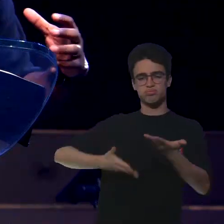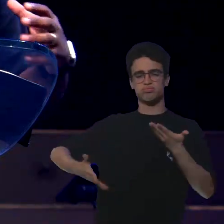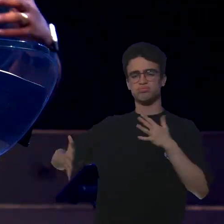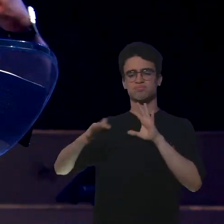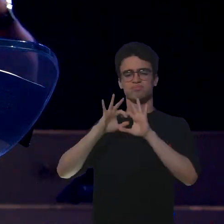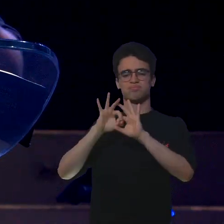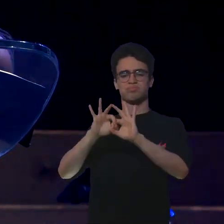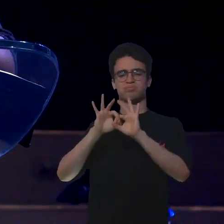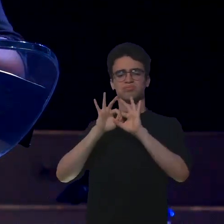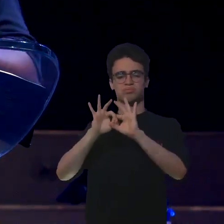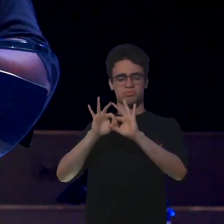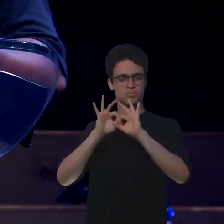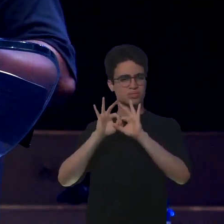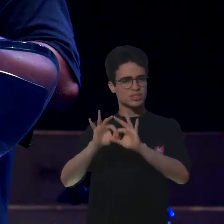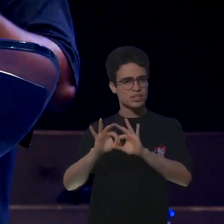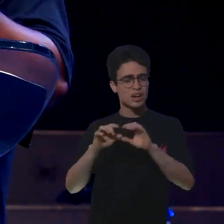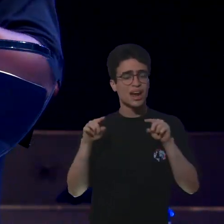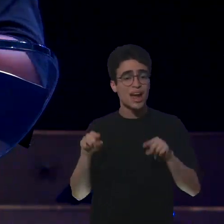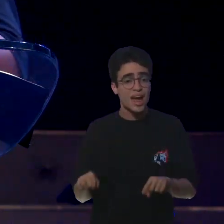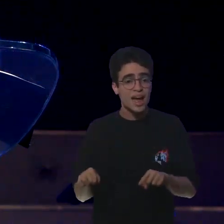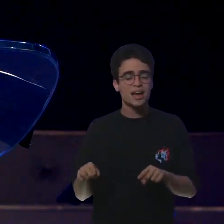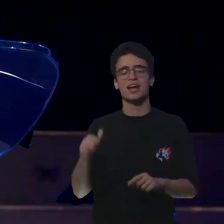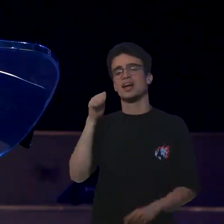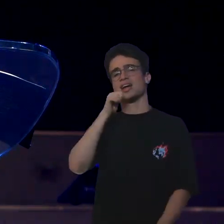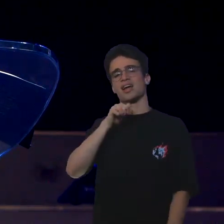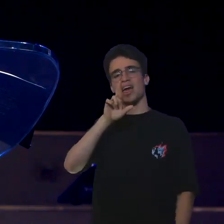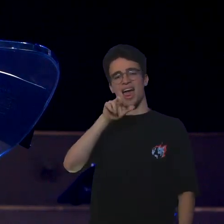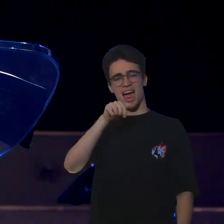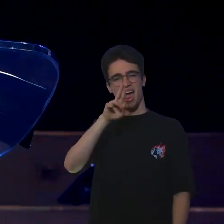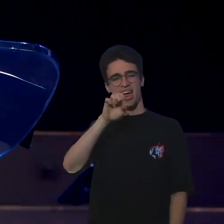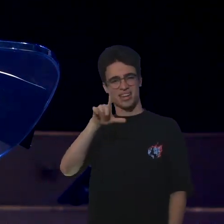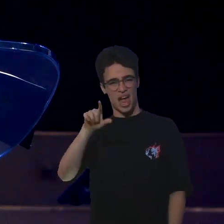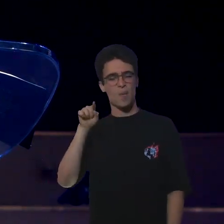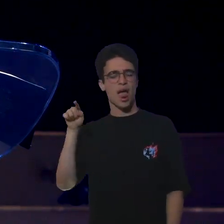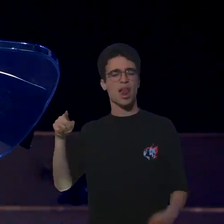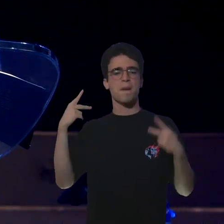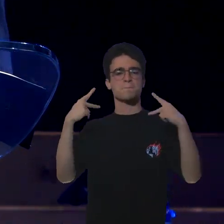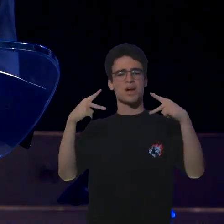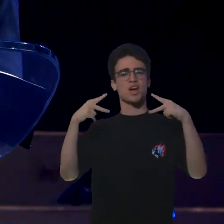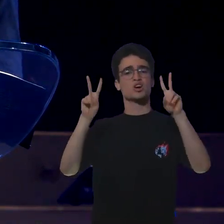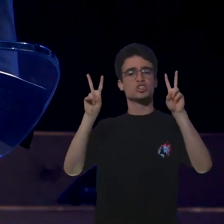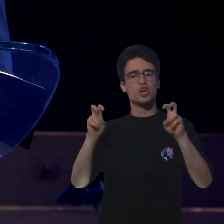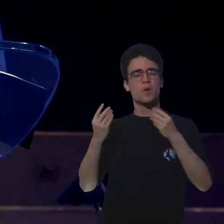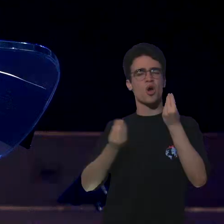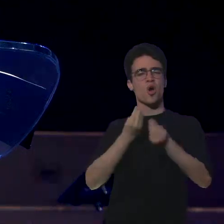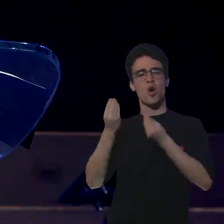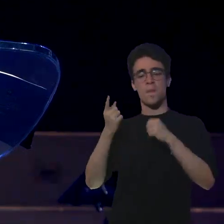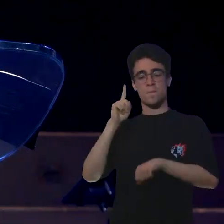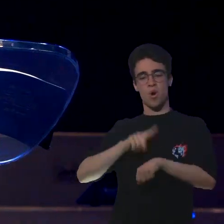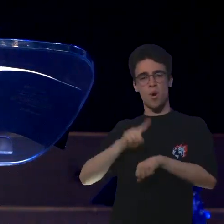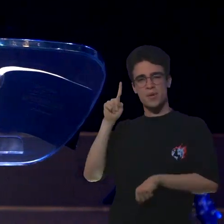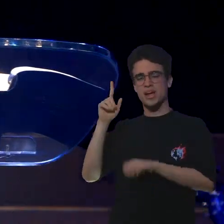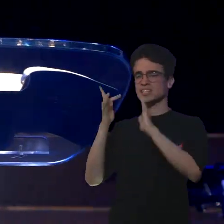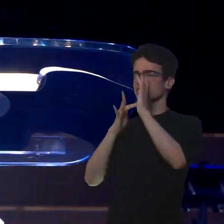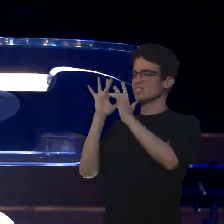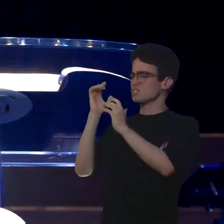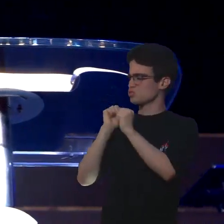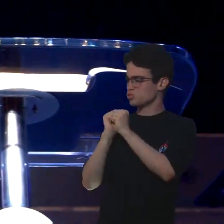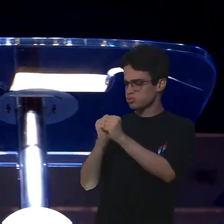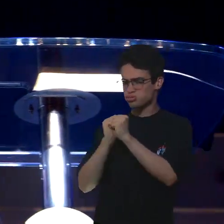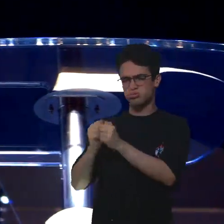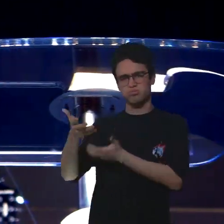unido no Senhor. A Raquel pregou na quinta-feira sobre o lugar da habitação do Senhor. E o segundo ponto